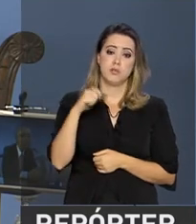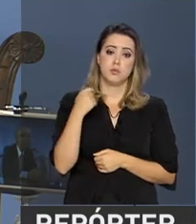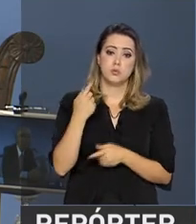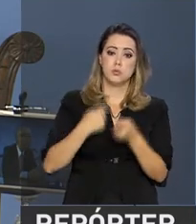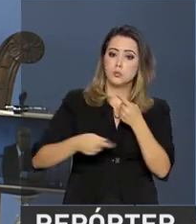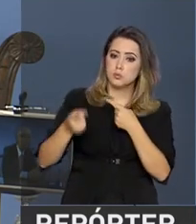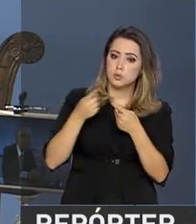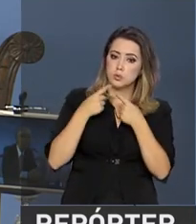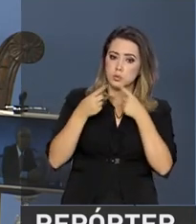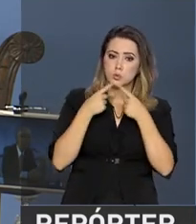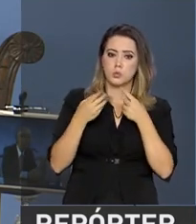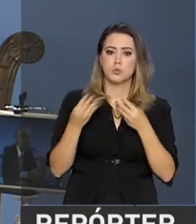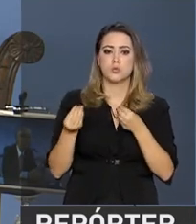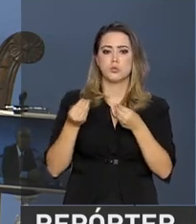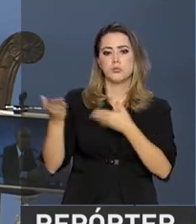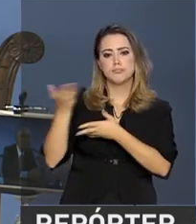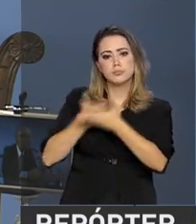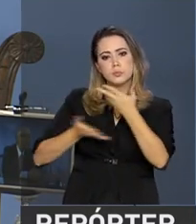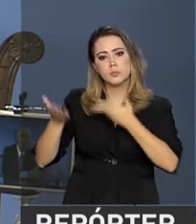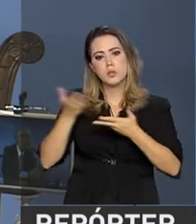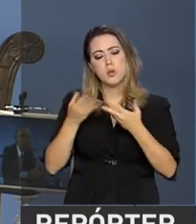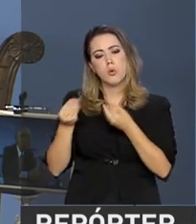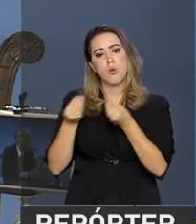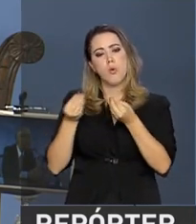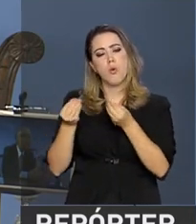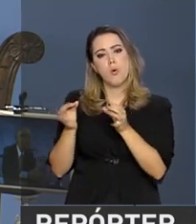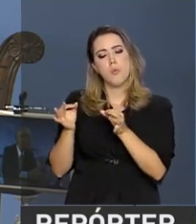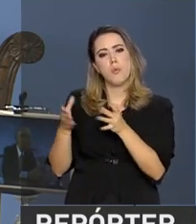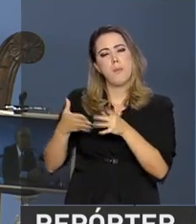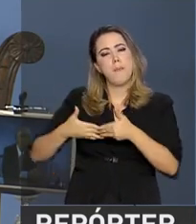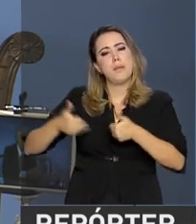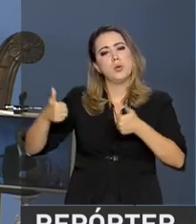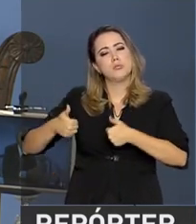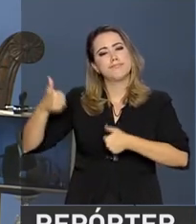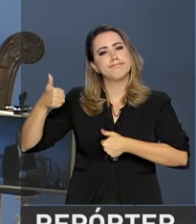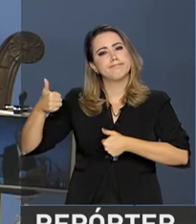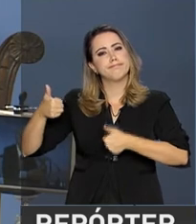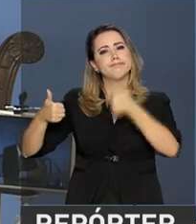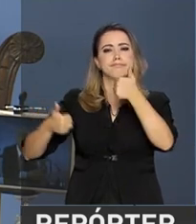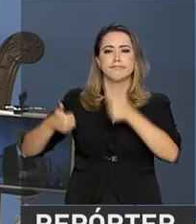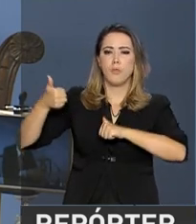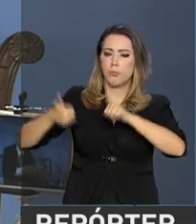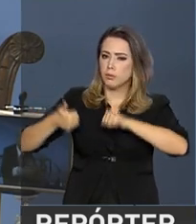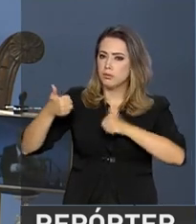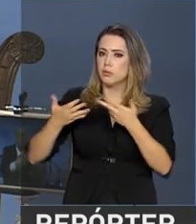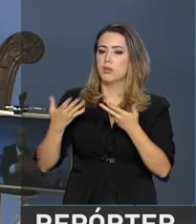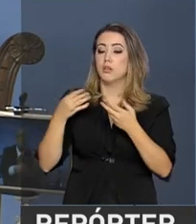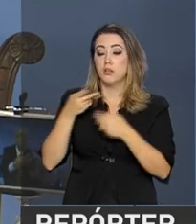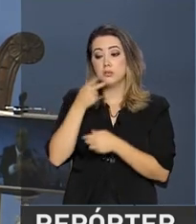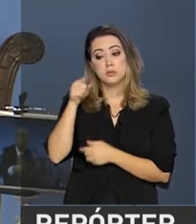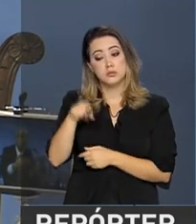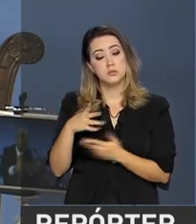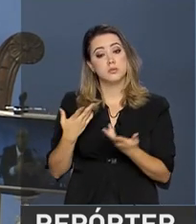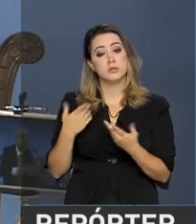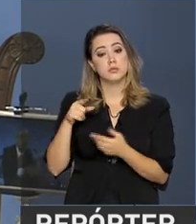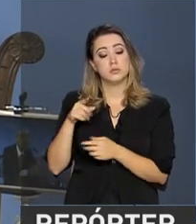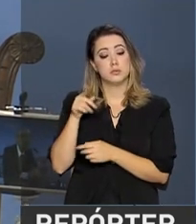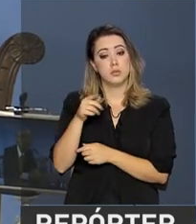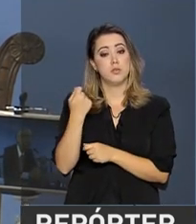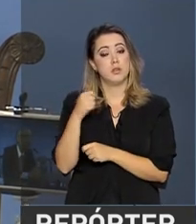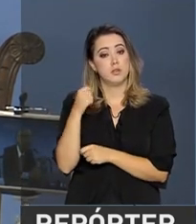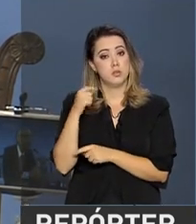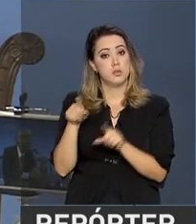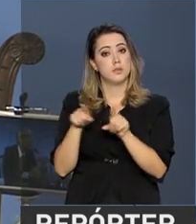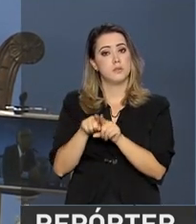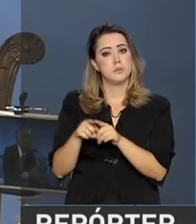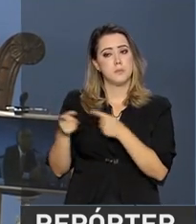discutir esse tema de como completar as ofertas e, eventualmente, instruirão seus negociadores aí mesmo em Buenos Aires a discutirem